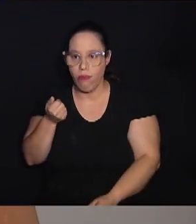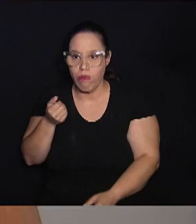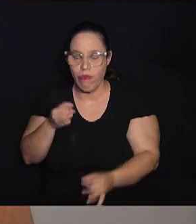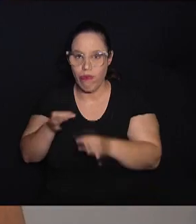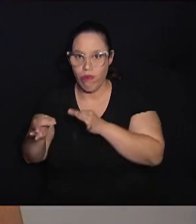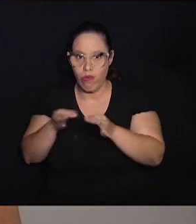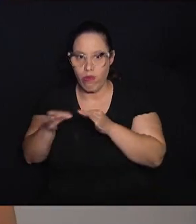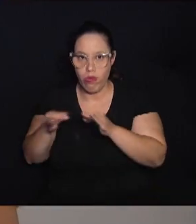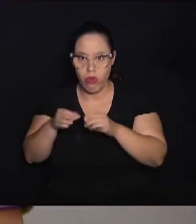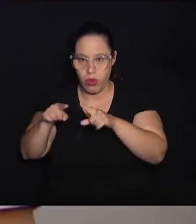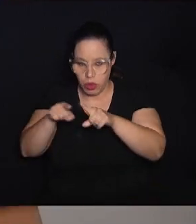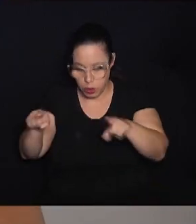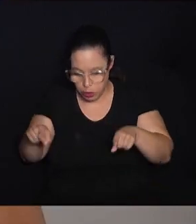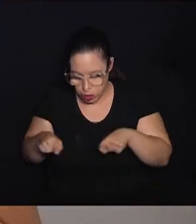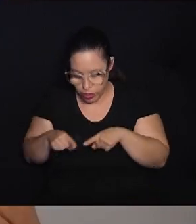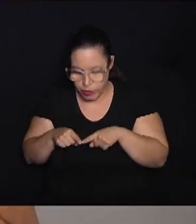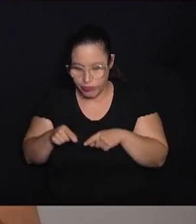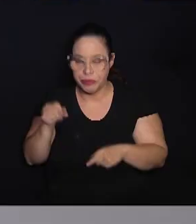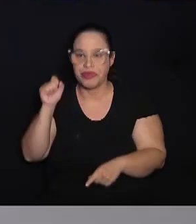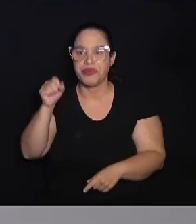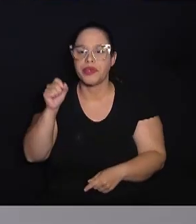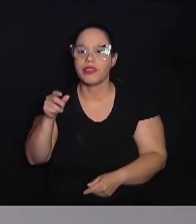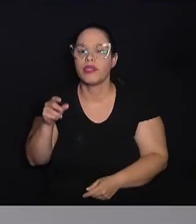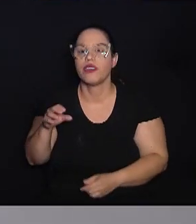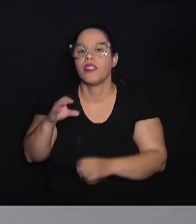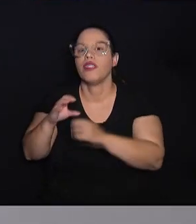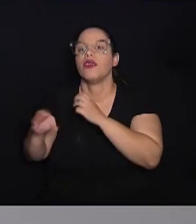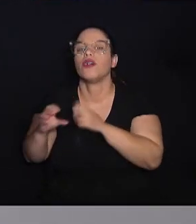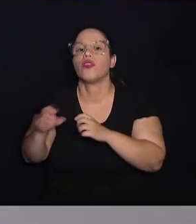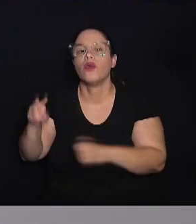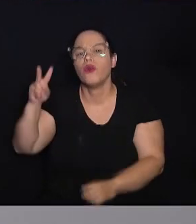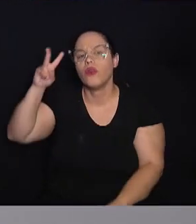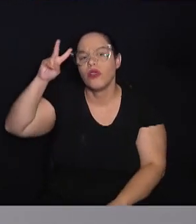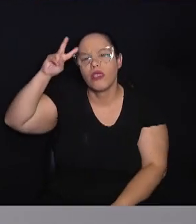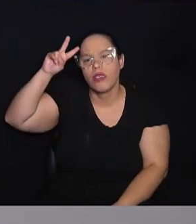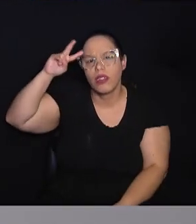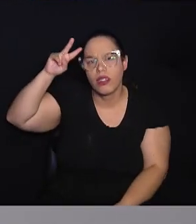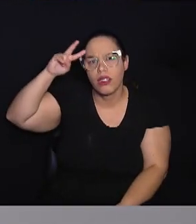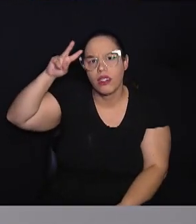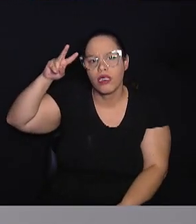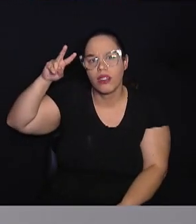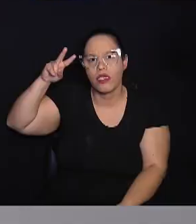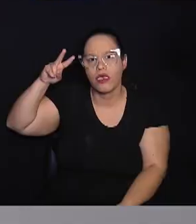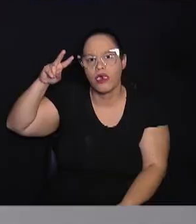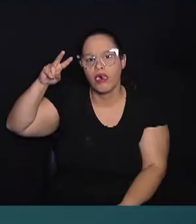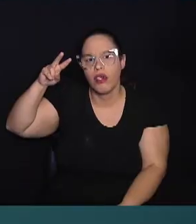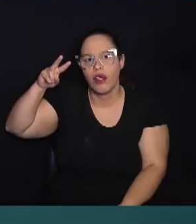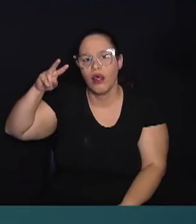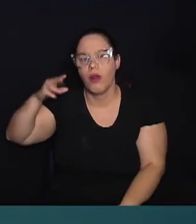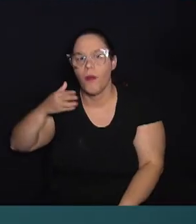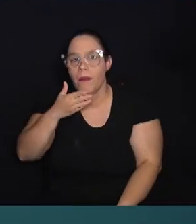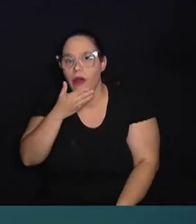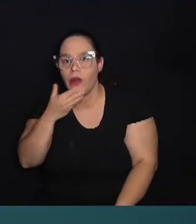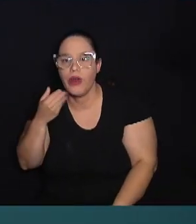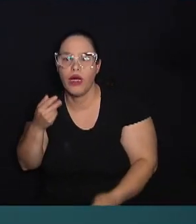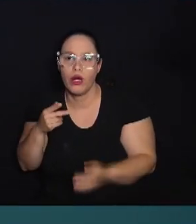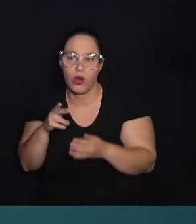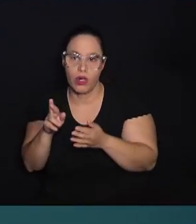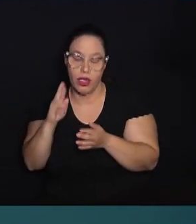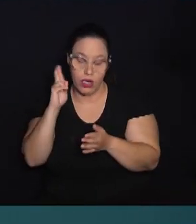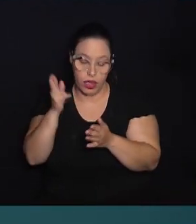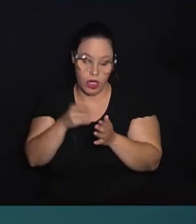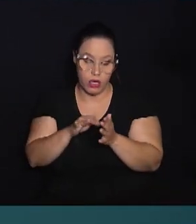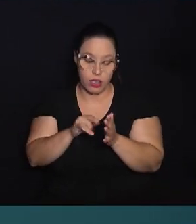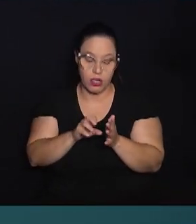o material então quem conta a história precisa melhorar eh a sua narrativa a sua redação quem